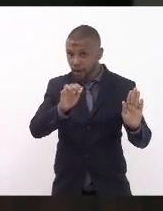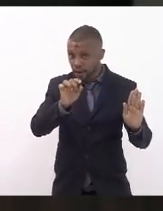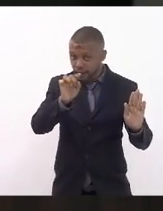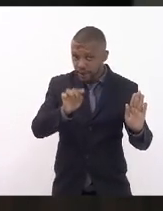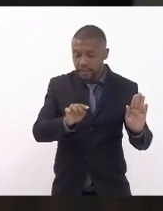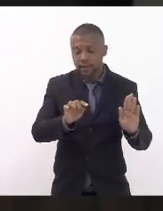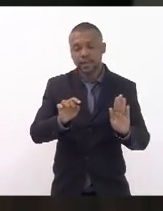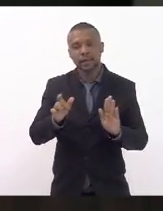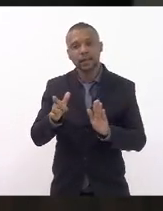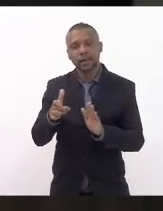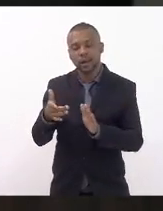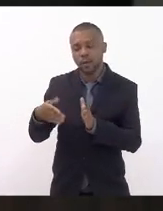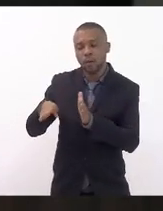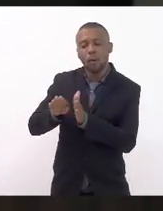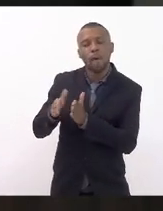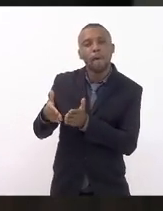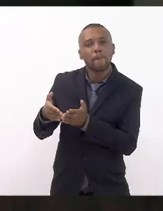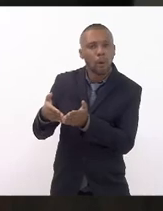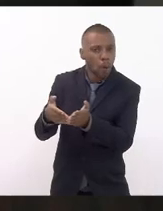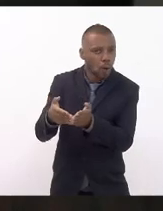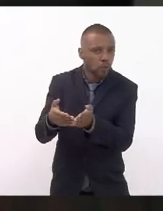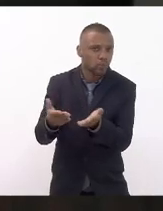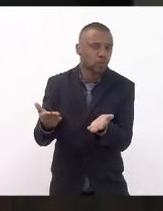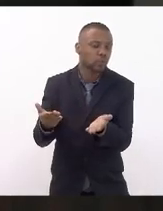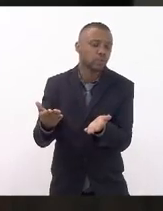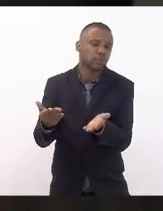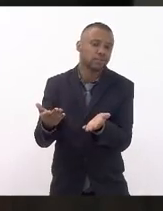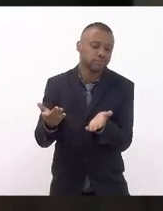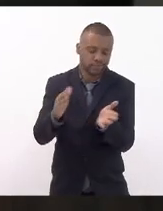Mas vamos à pauta